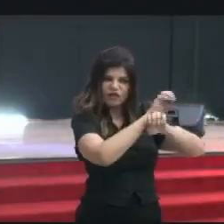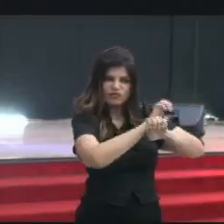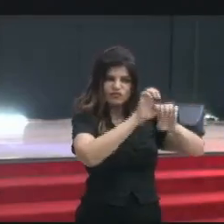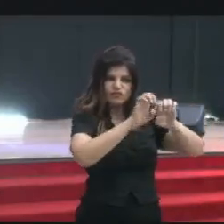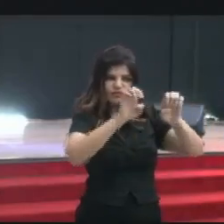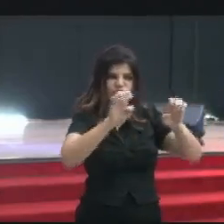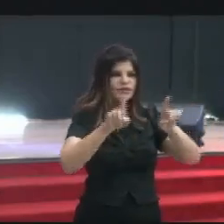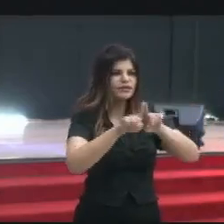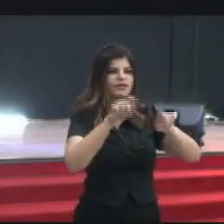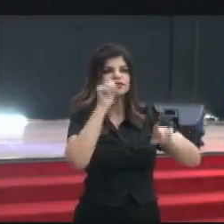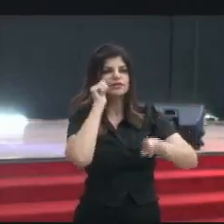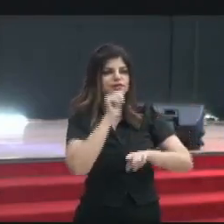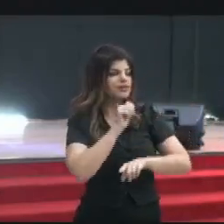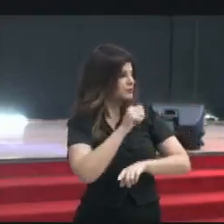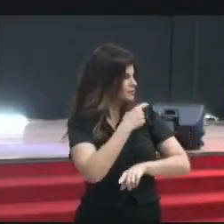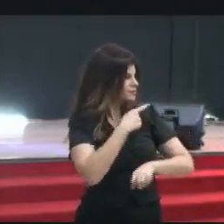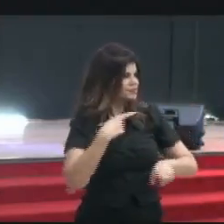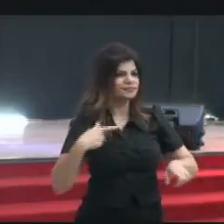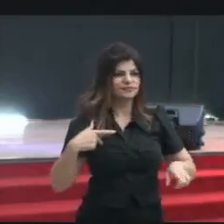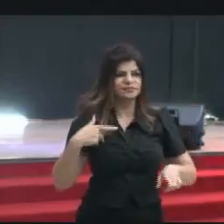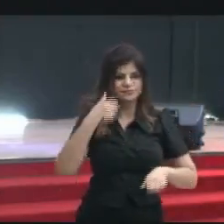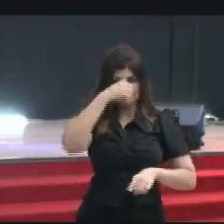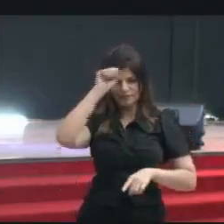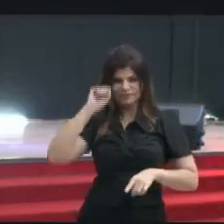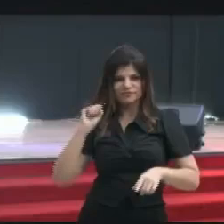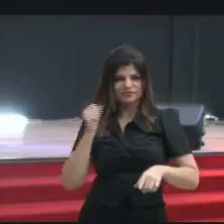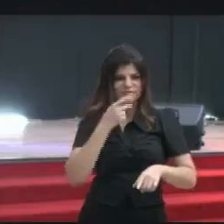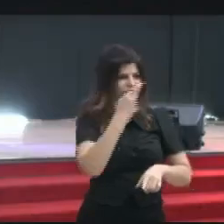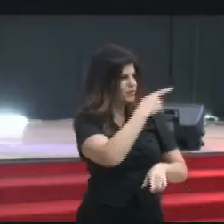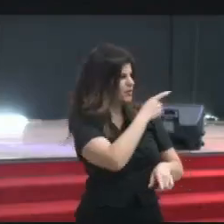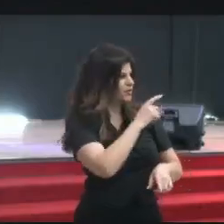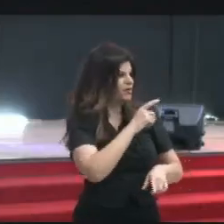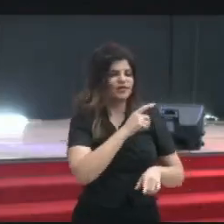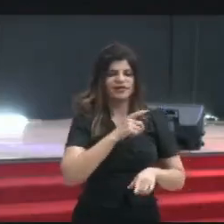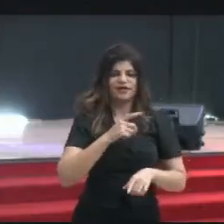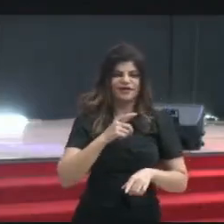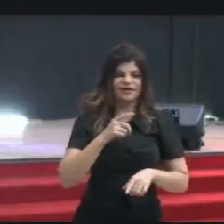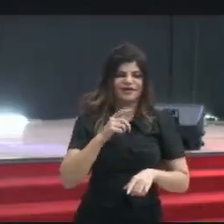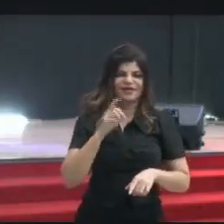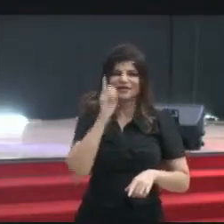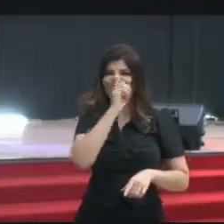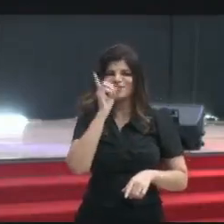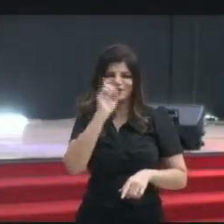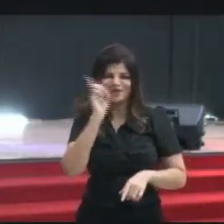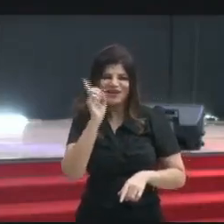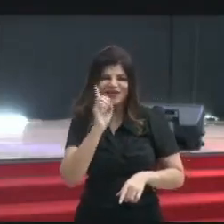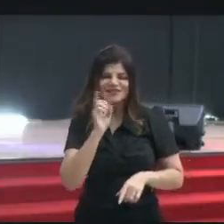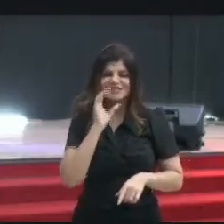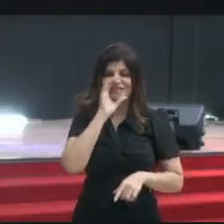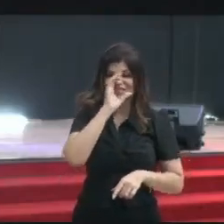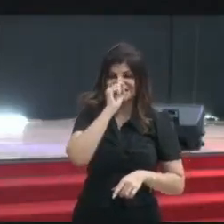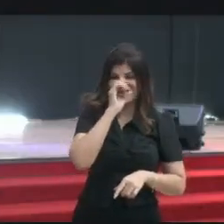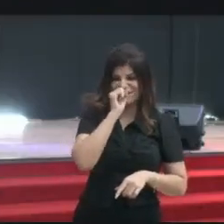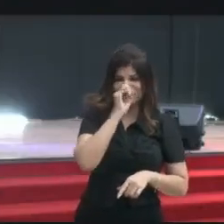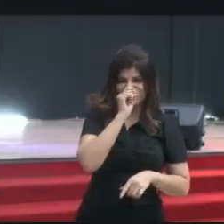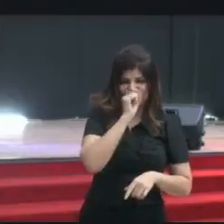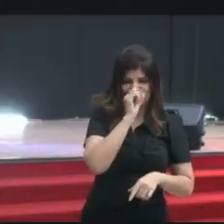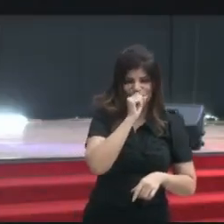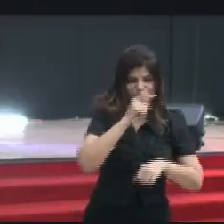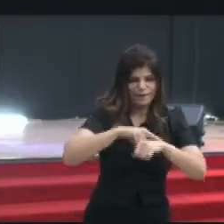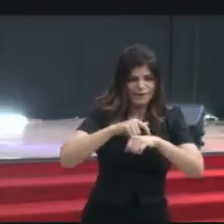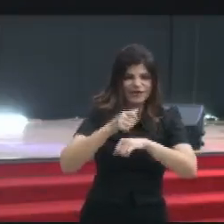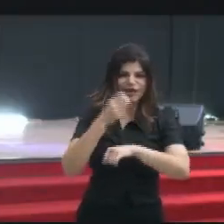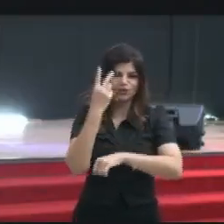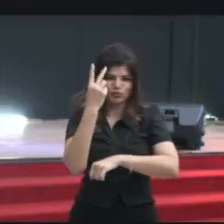a pastora Simone me corrigiu por causa da idade. É sábado, não é domingo. Sábado, às